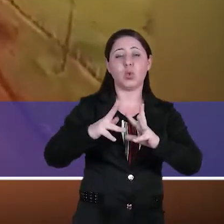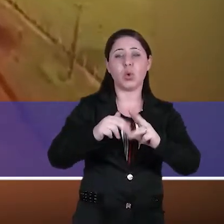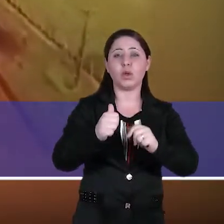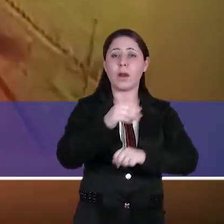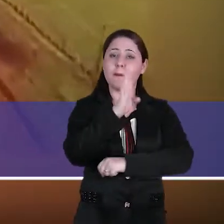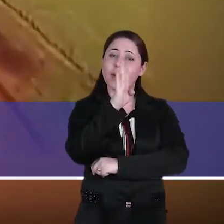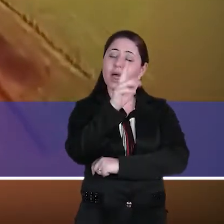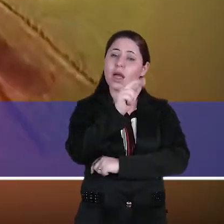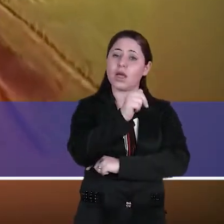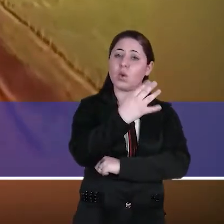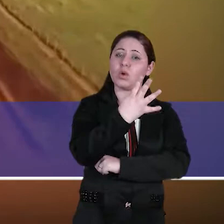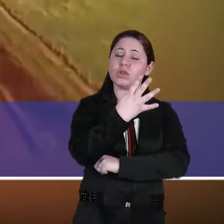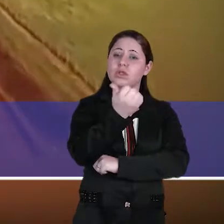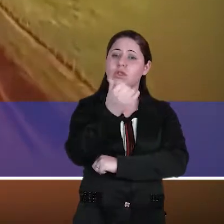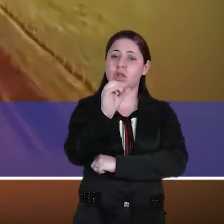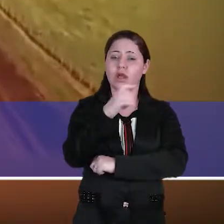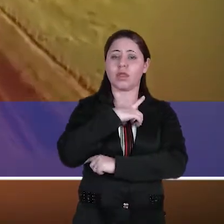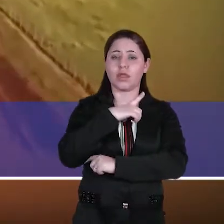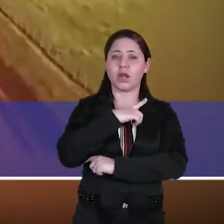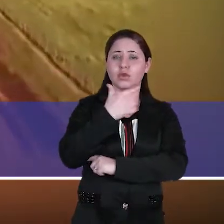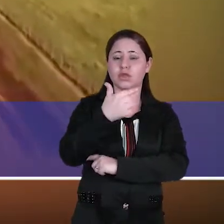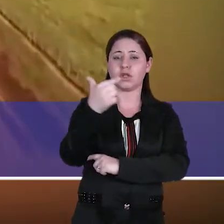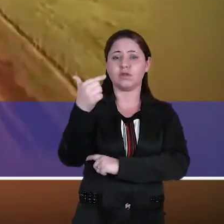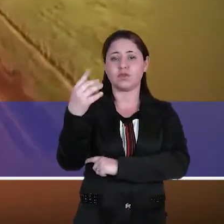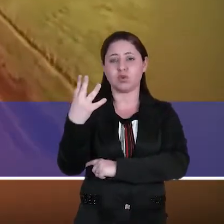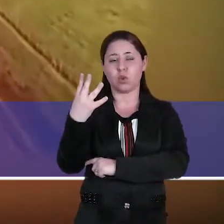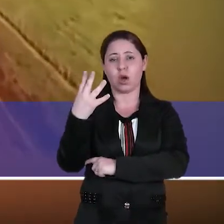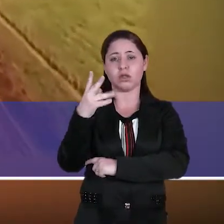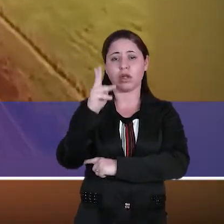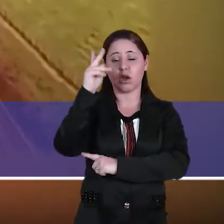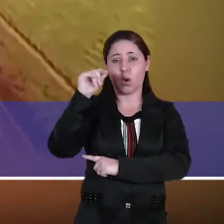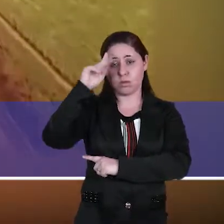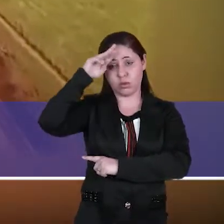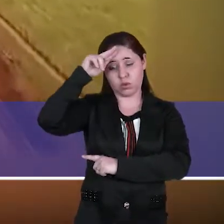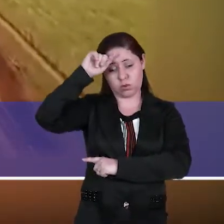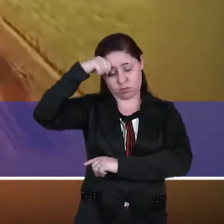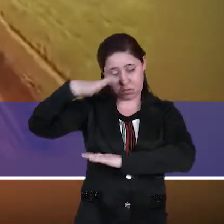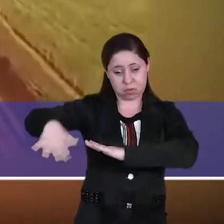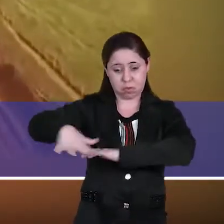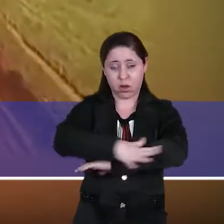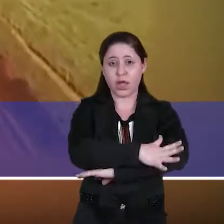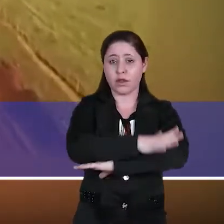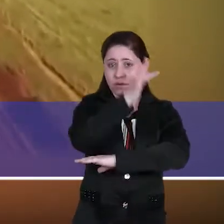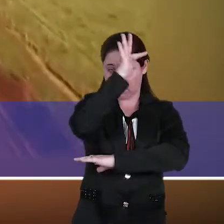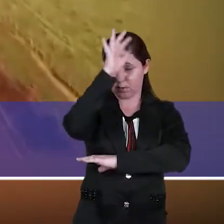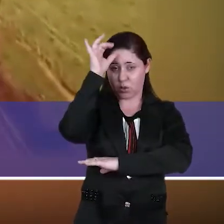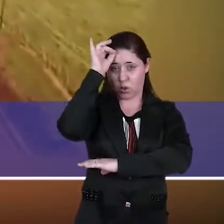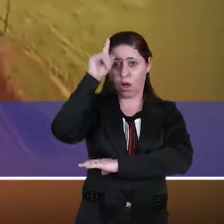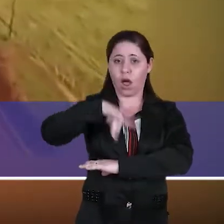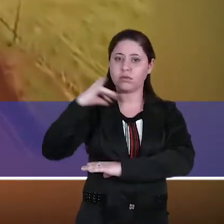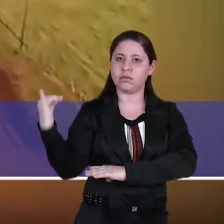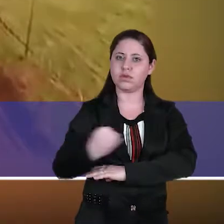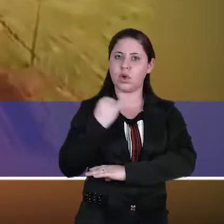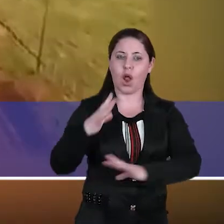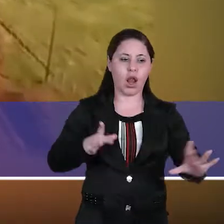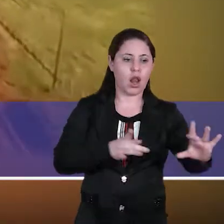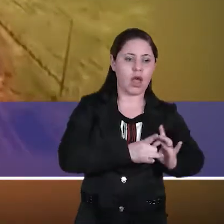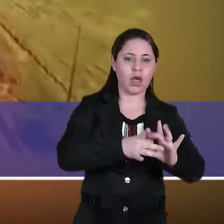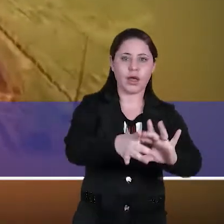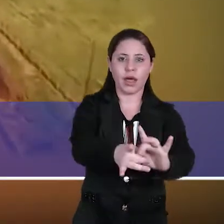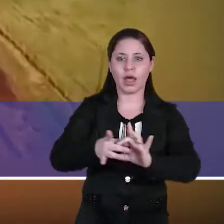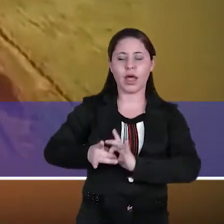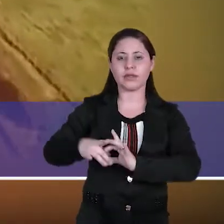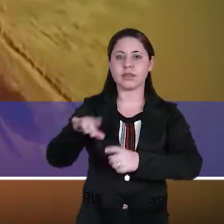a BR-419 terá asfaltados 224 quilômetros, que para Felipe Orro serão primordiais não apenas